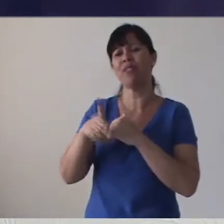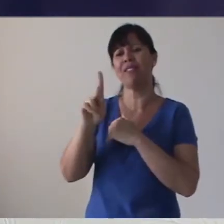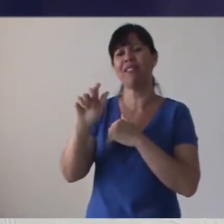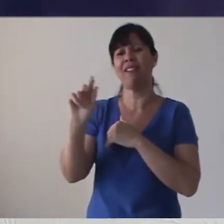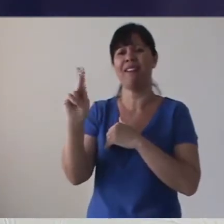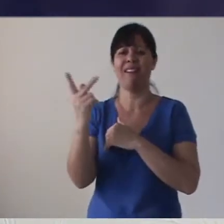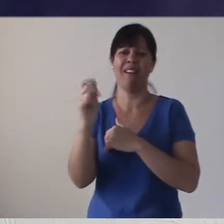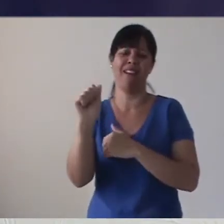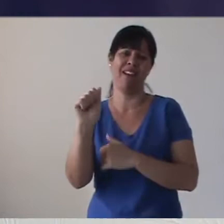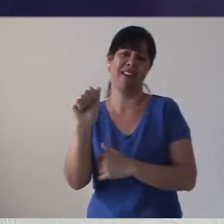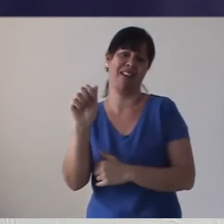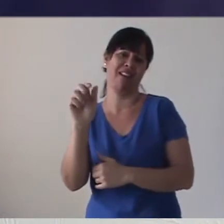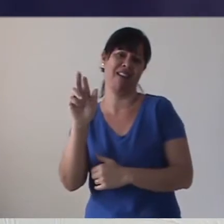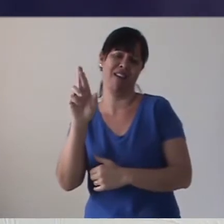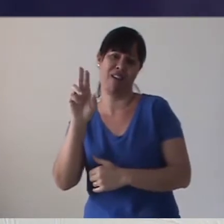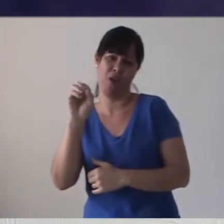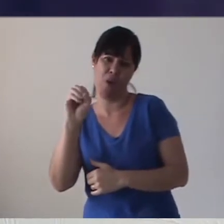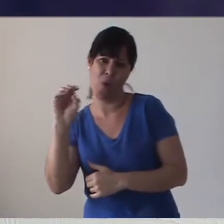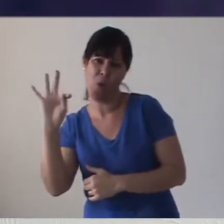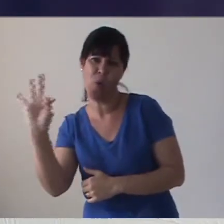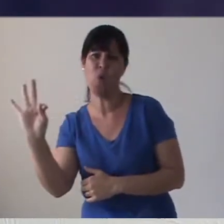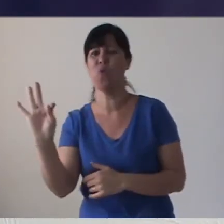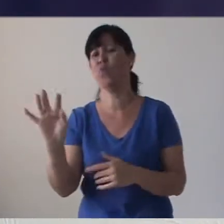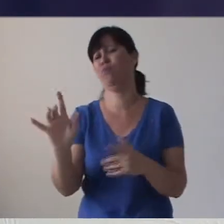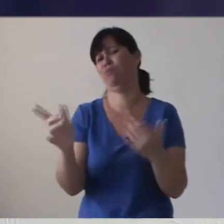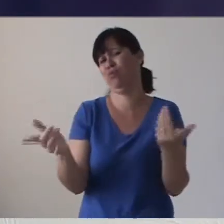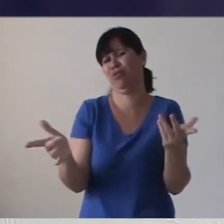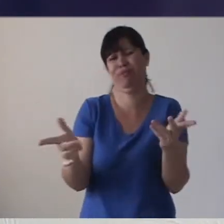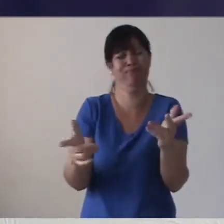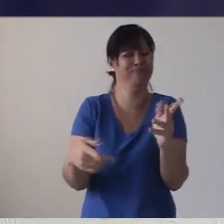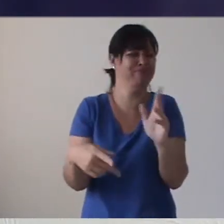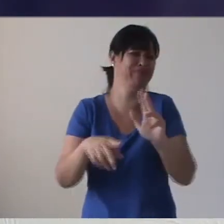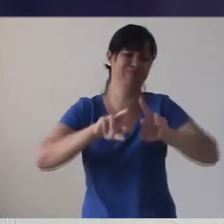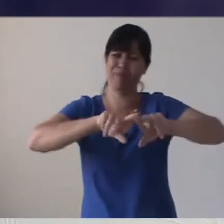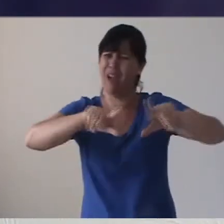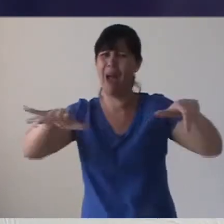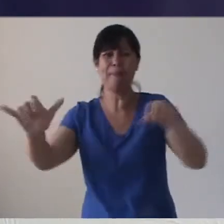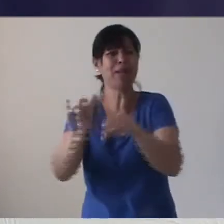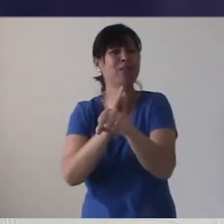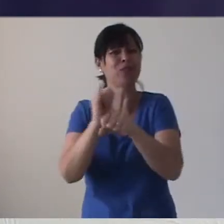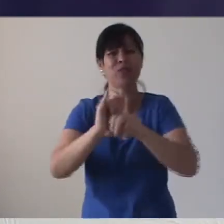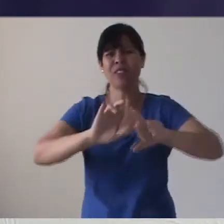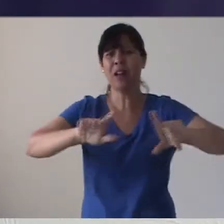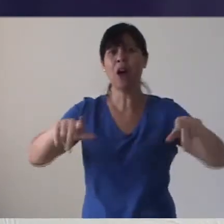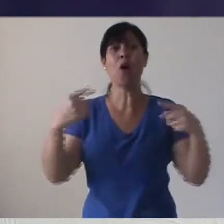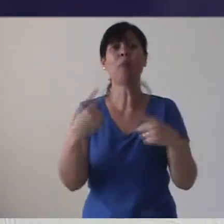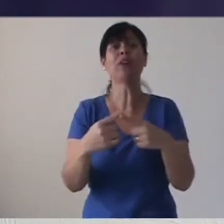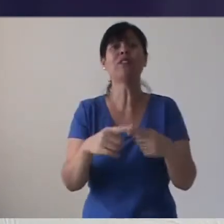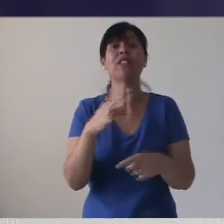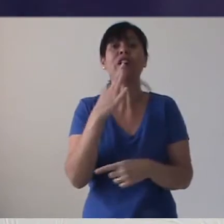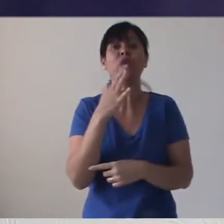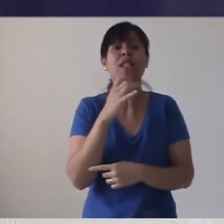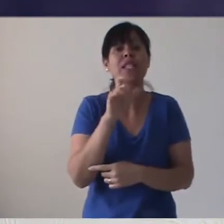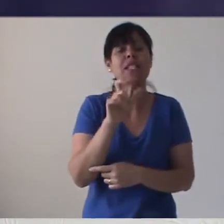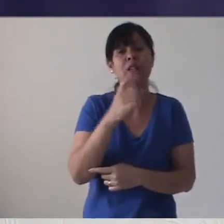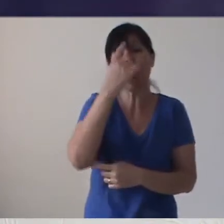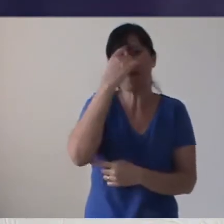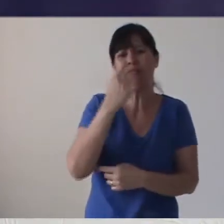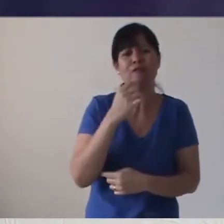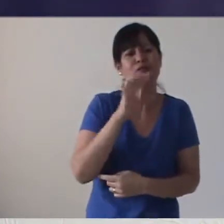num caça ao QR Code. Você usa conforme você conhece o perfil dos seus